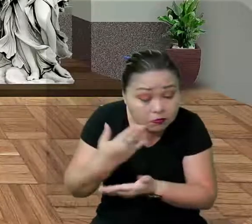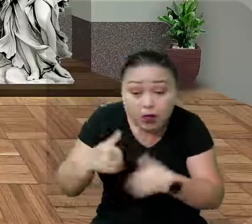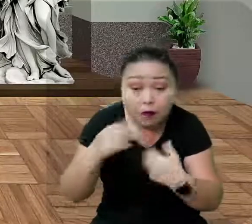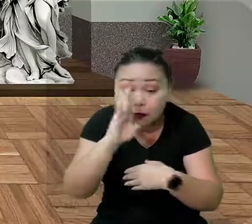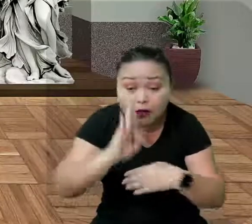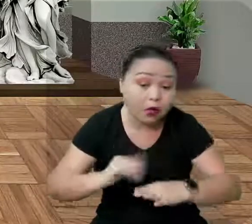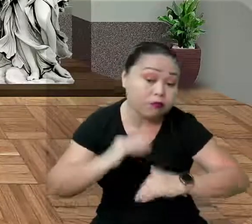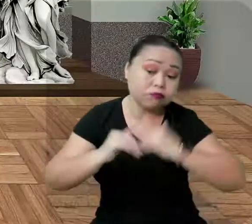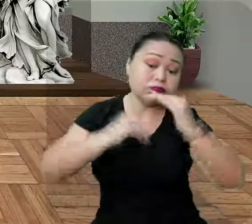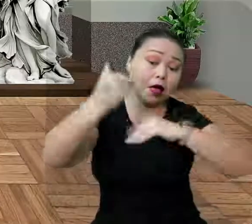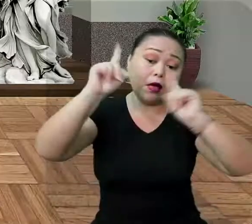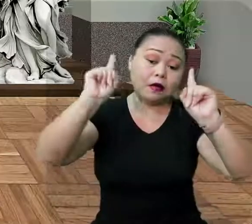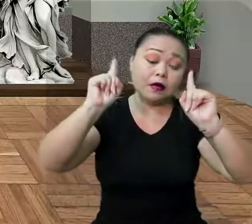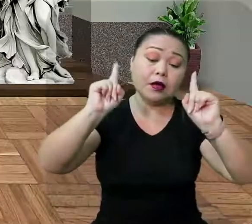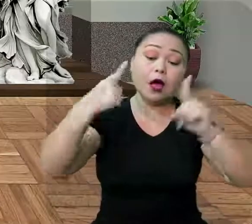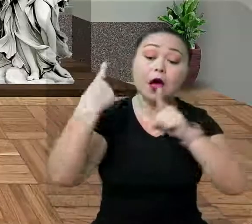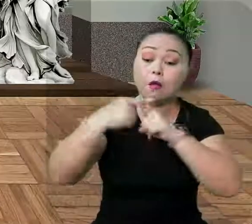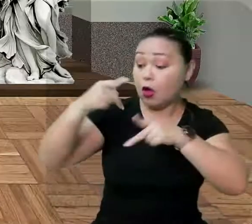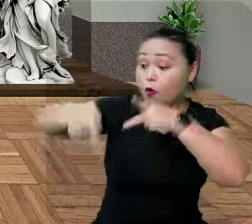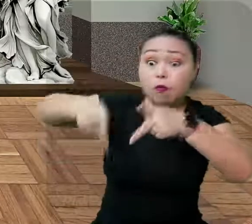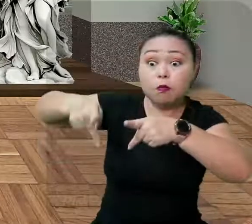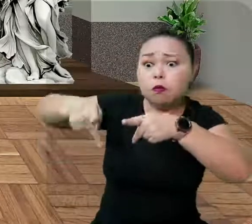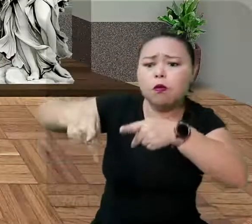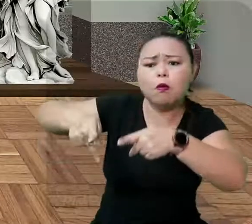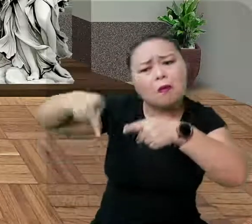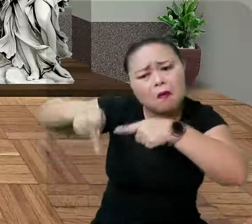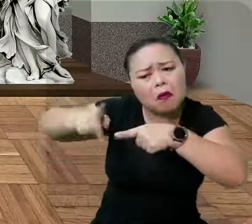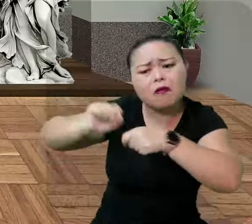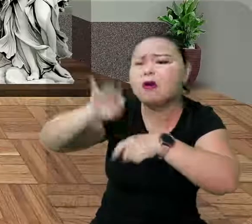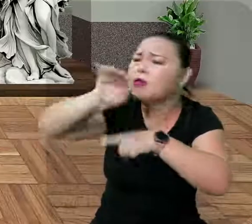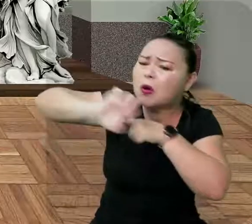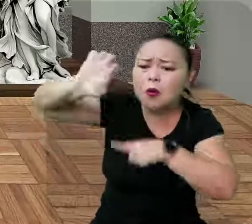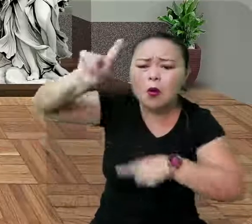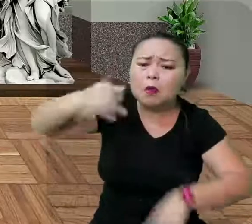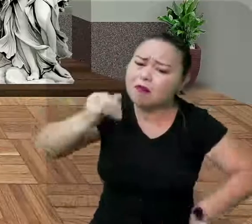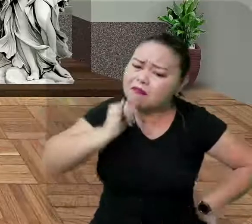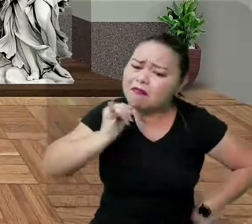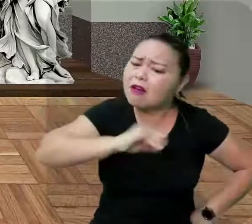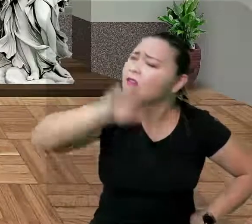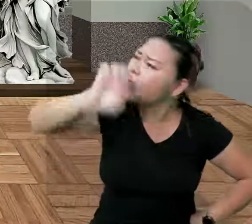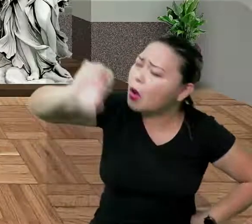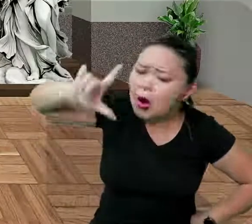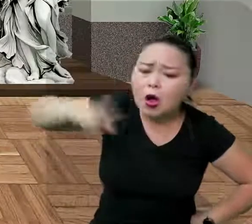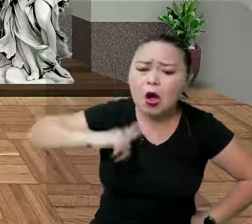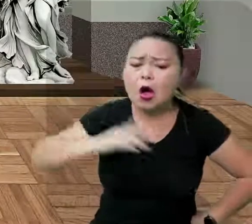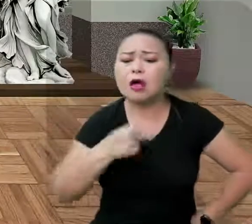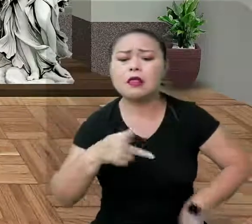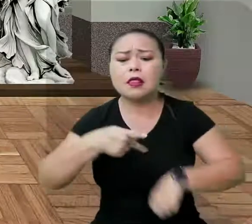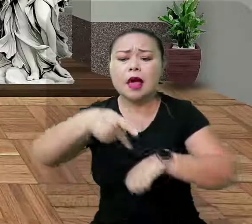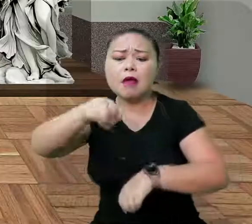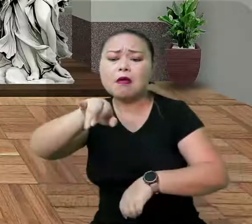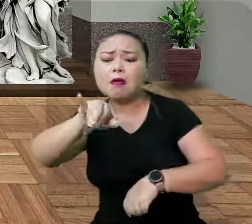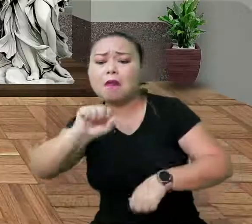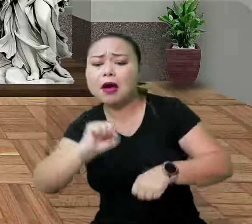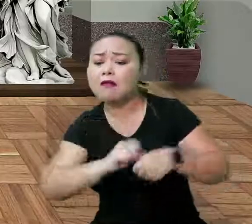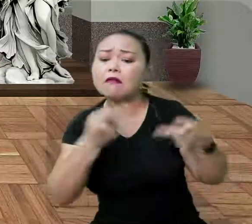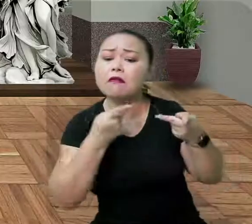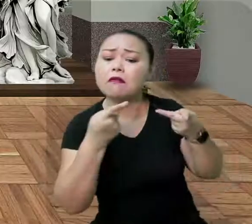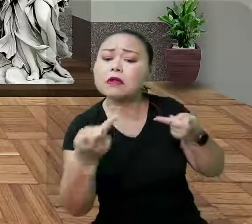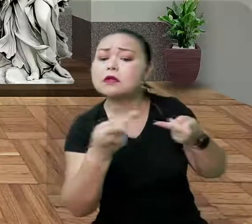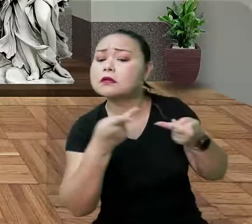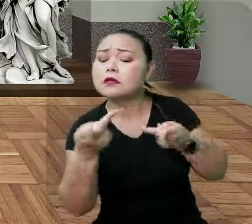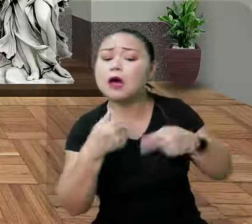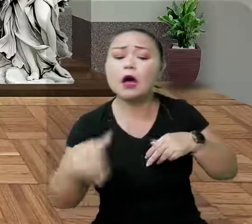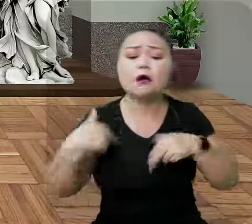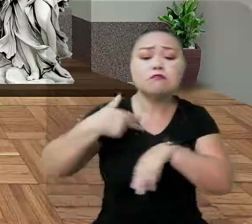deixa o Brasil e até porque o povo e se você vai na Europa por exemplo você tá em Paris visitando